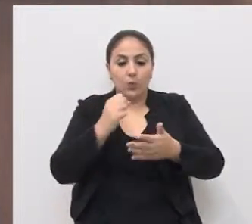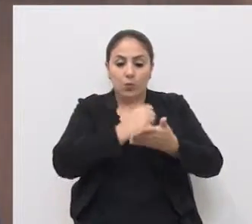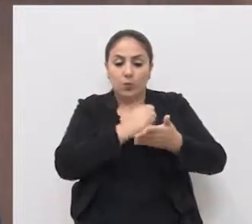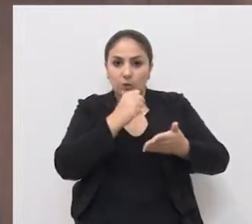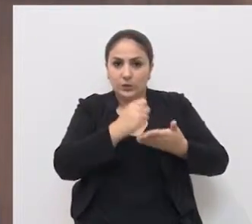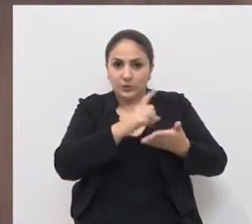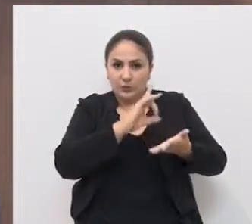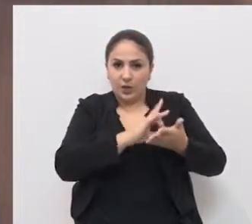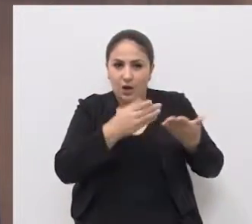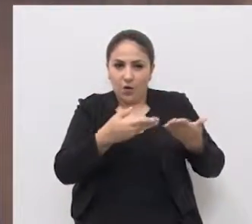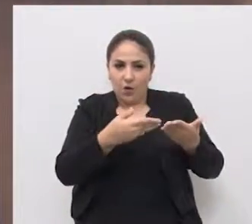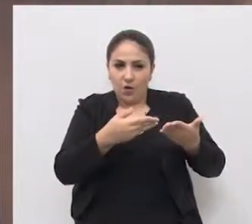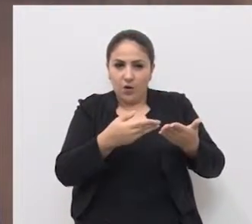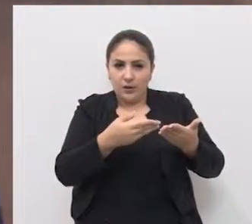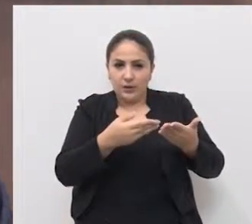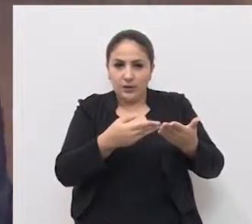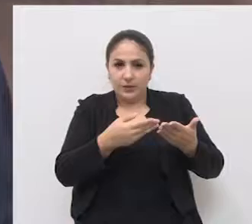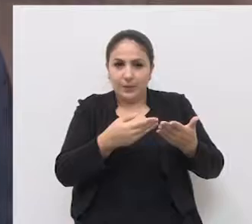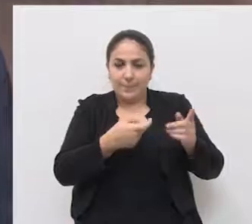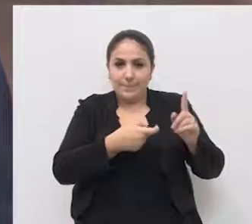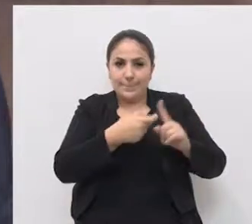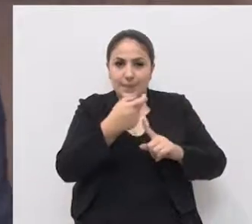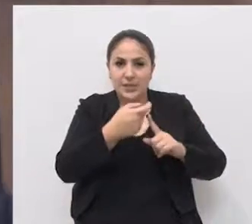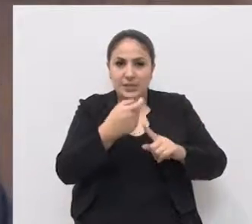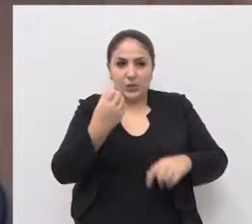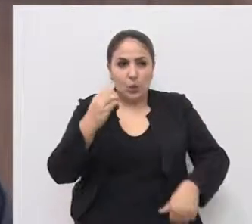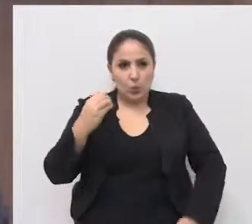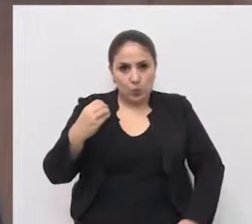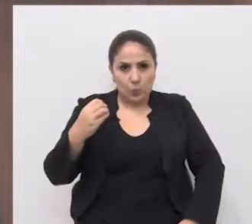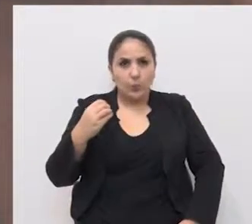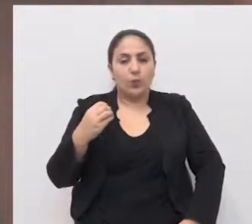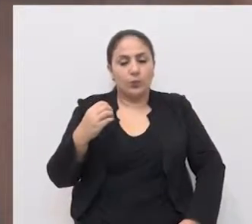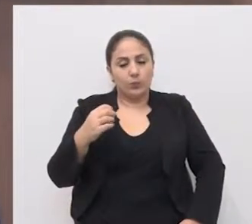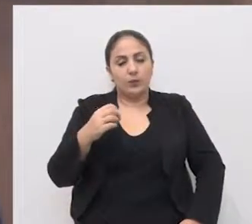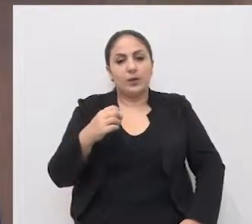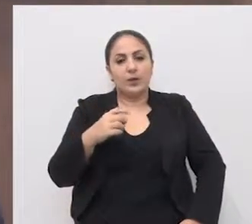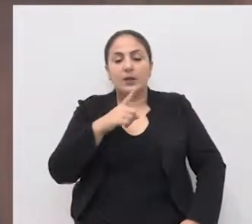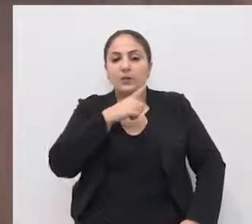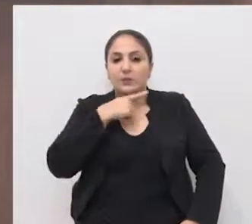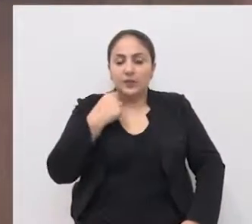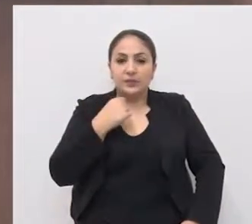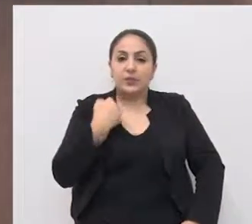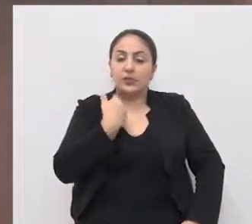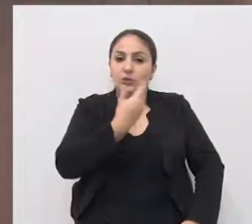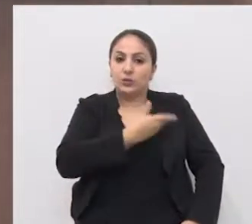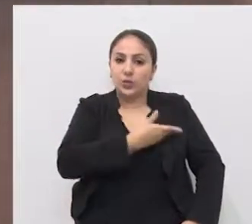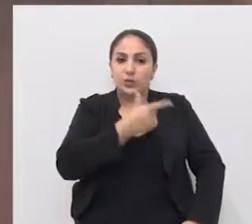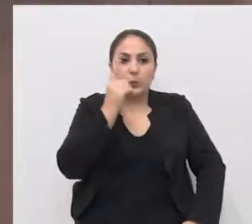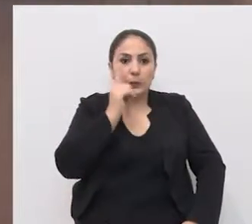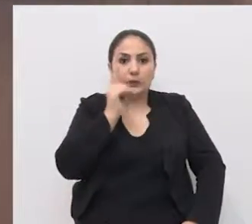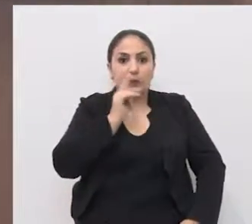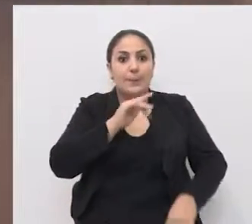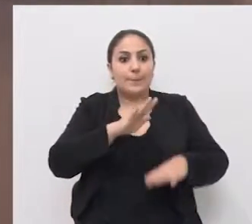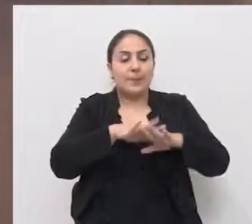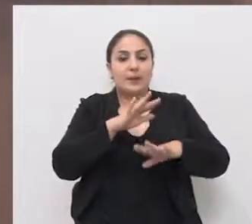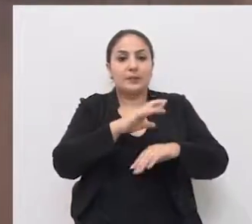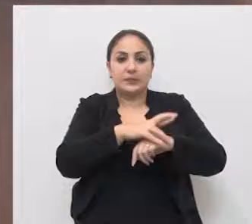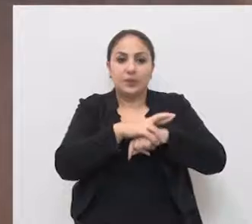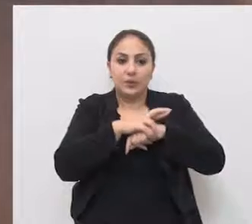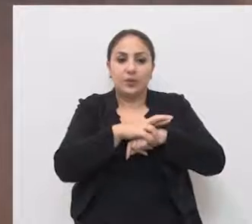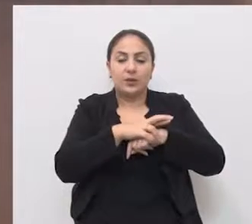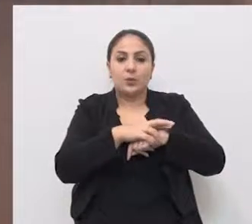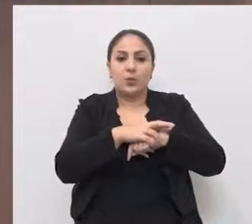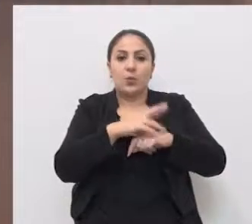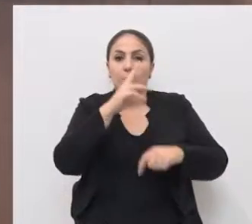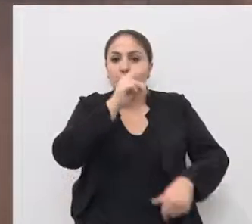O contrato dos atuais agentes vence agora no próximo mês de outubro. E para que nós possamos ter uma certa